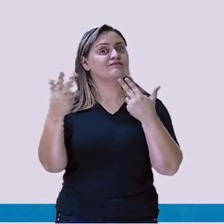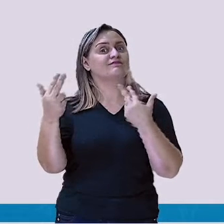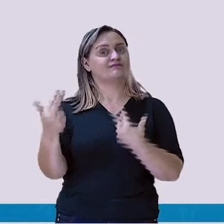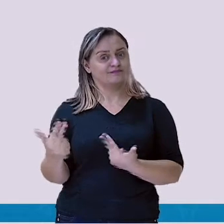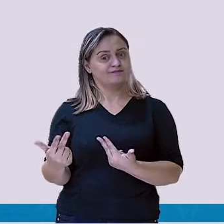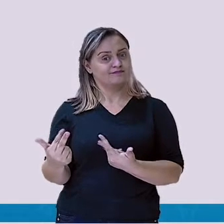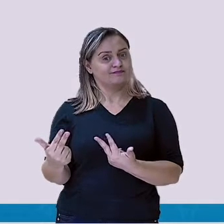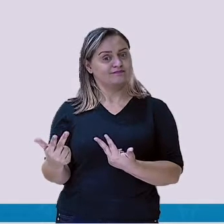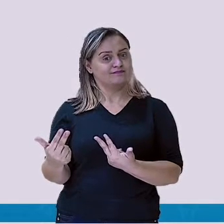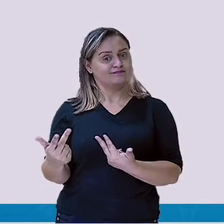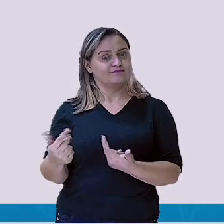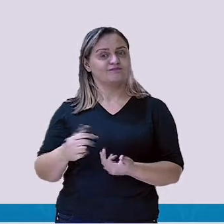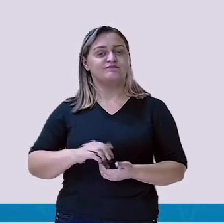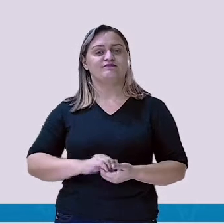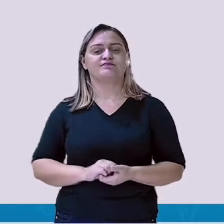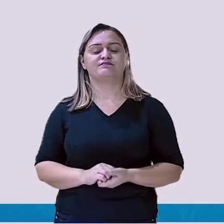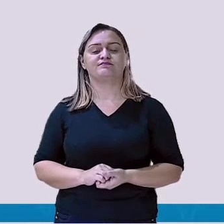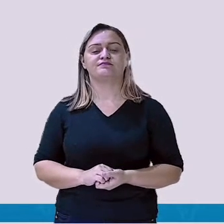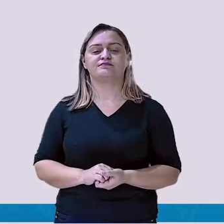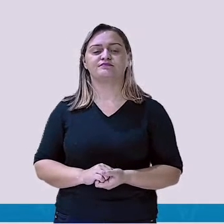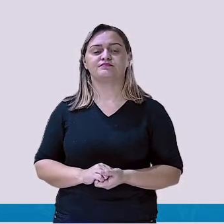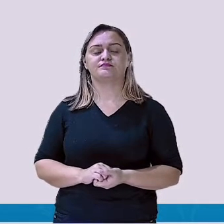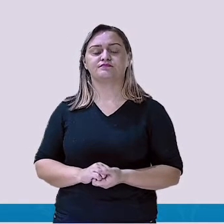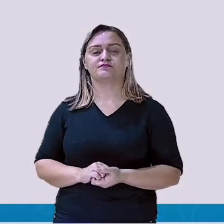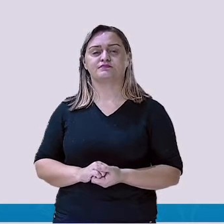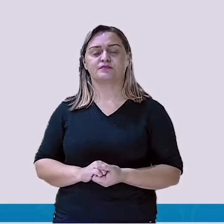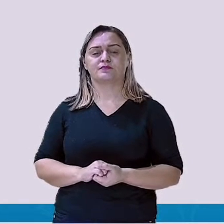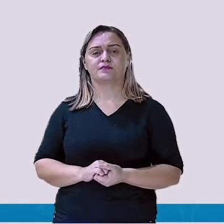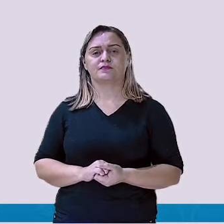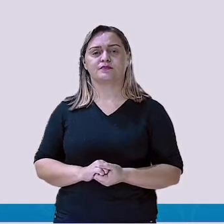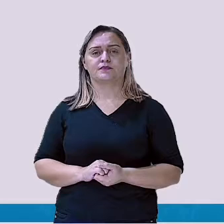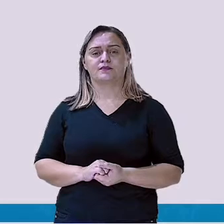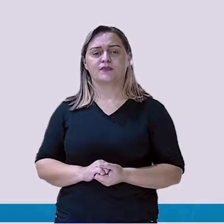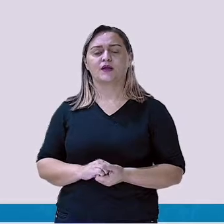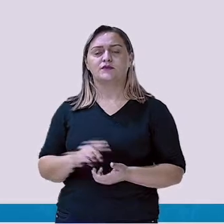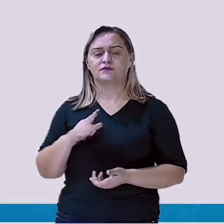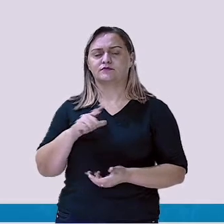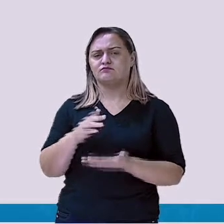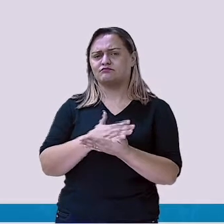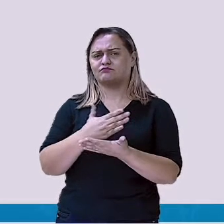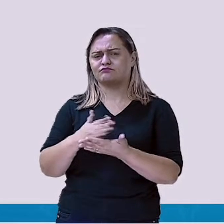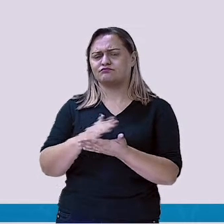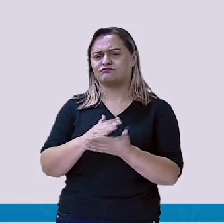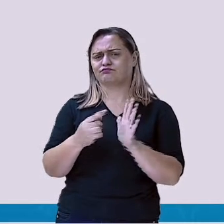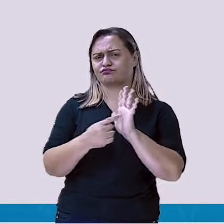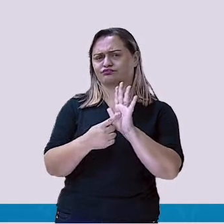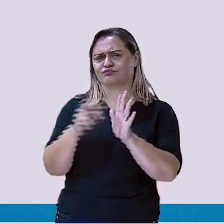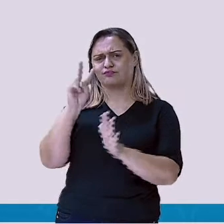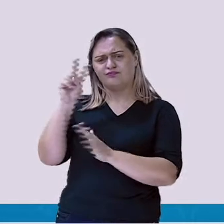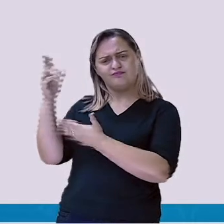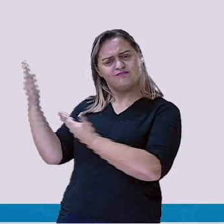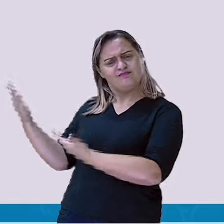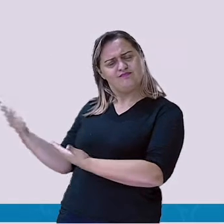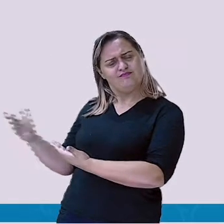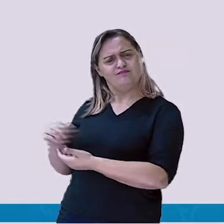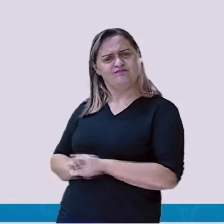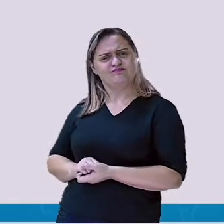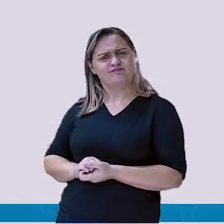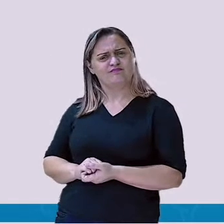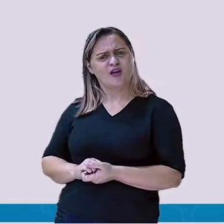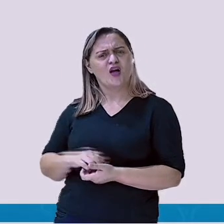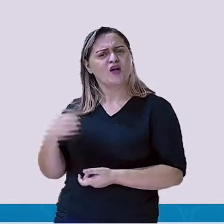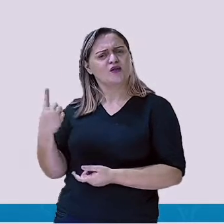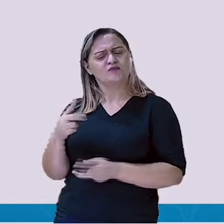dizer. Anunciar, comunicar. Revelar, mostrar. O que a gente pode perceber um pouco